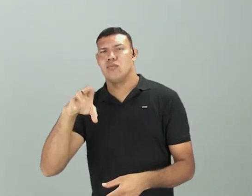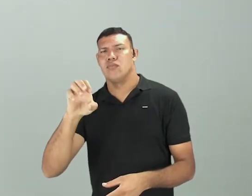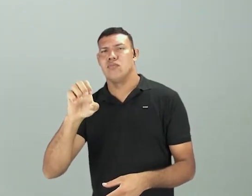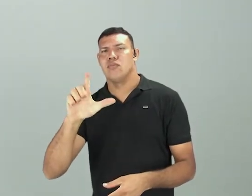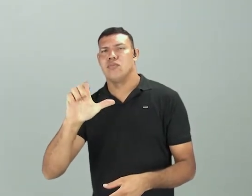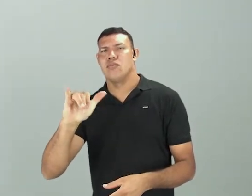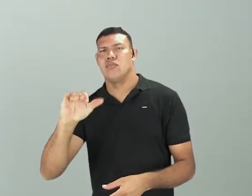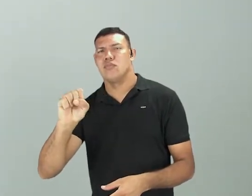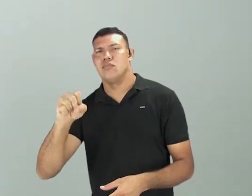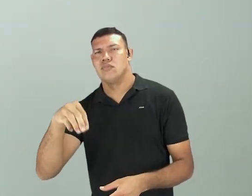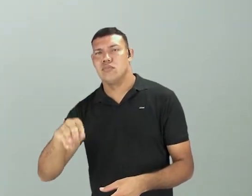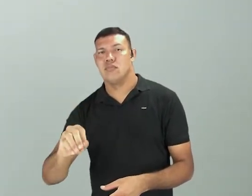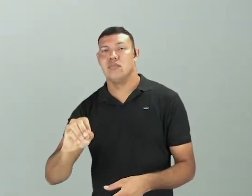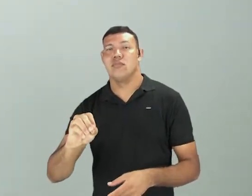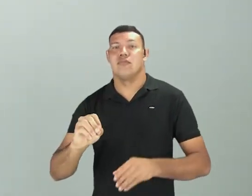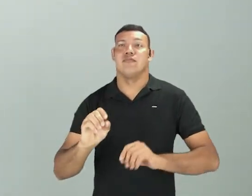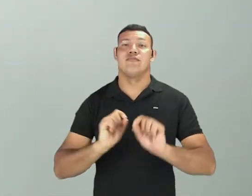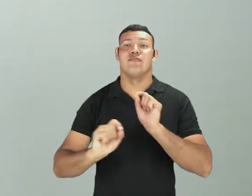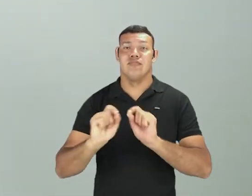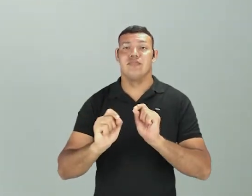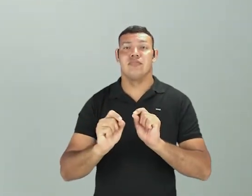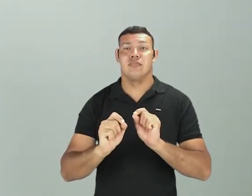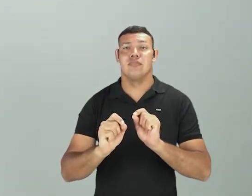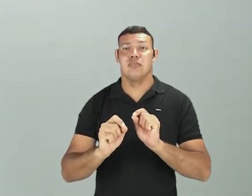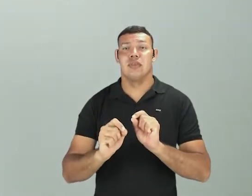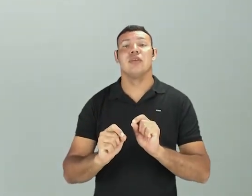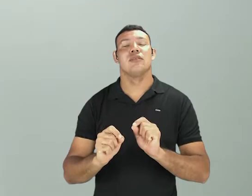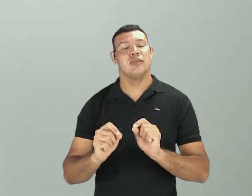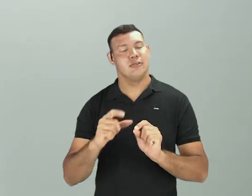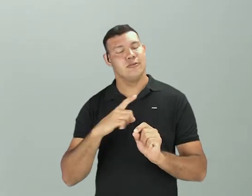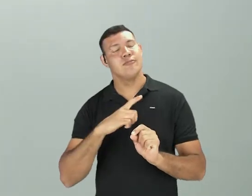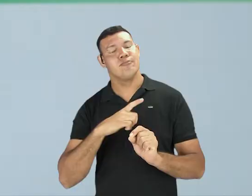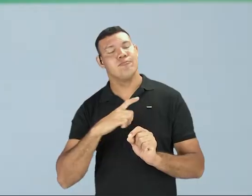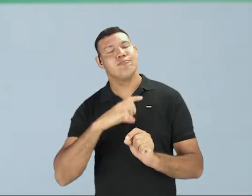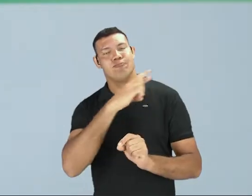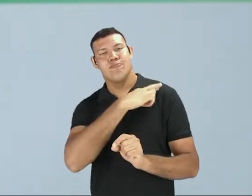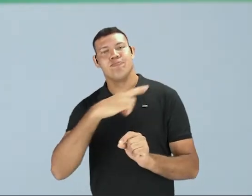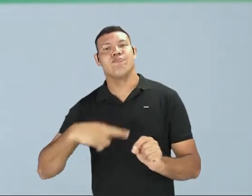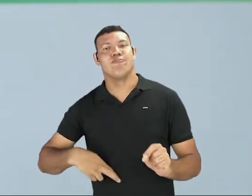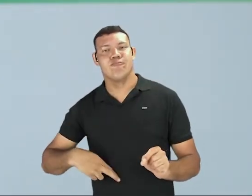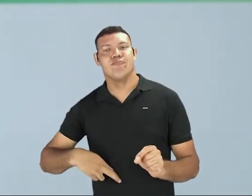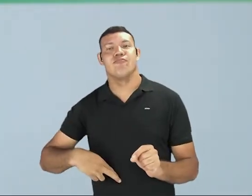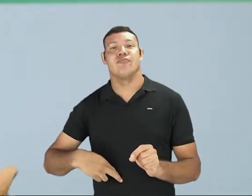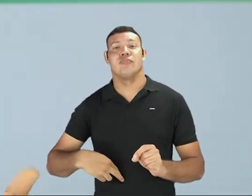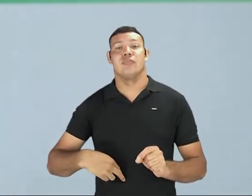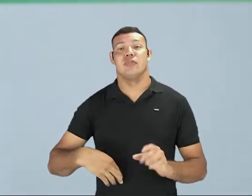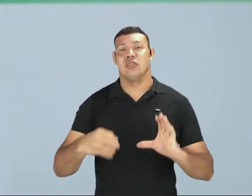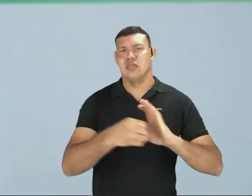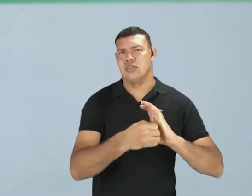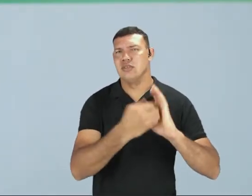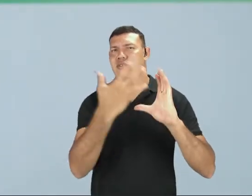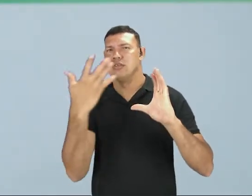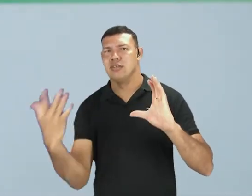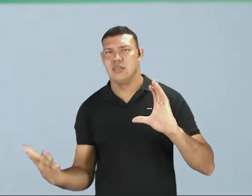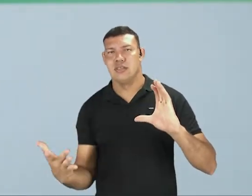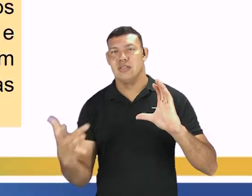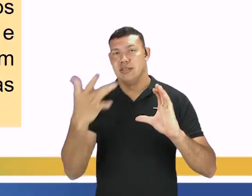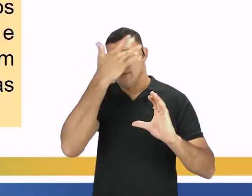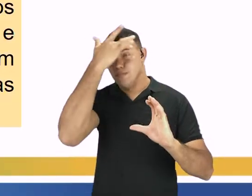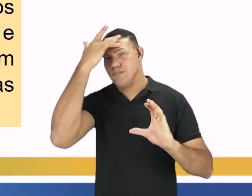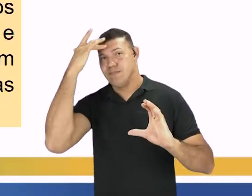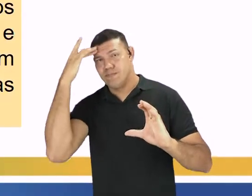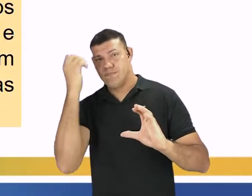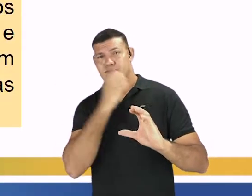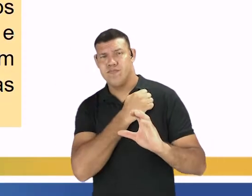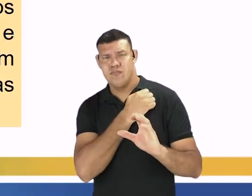política brasileira ocorrido durante a Primeira República. Caracteriza-se por uma pessoa, o coronel,